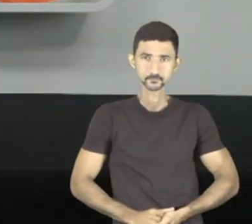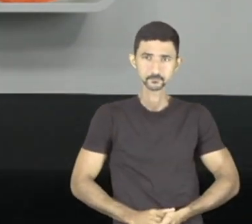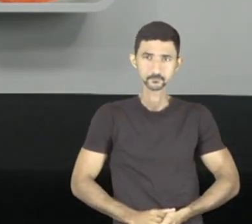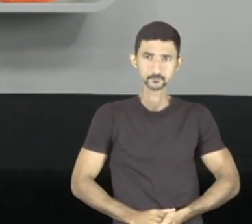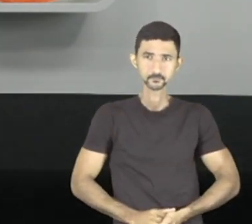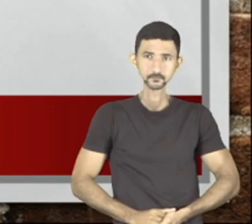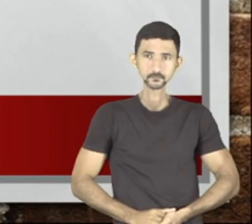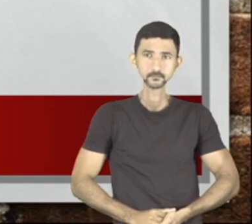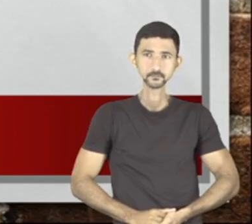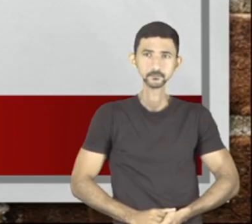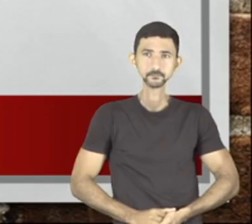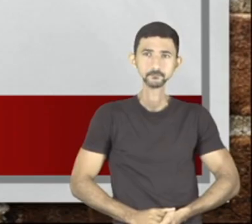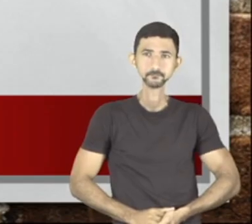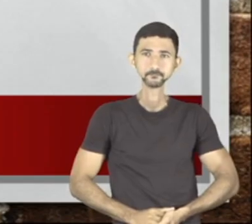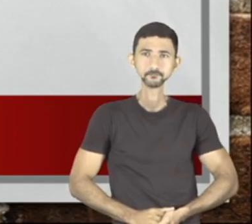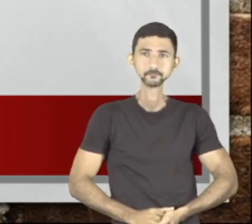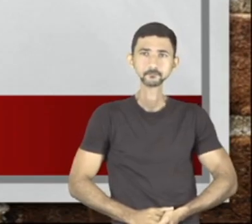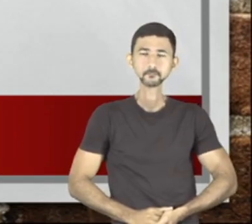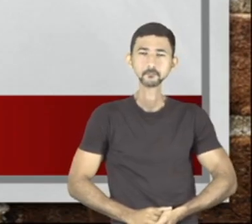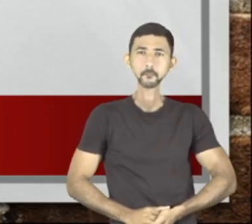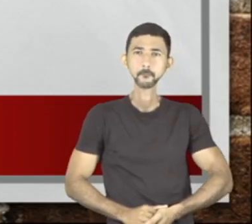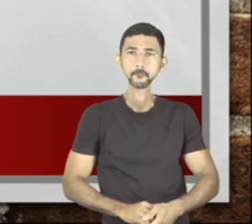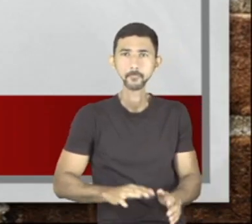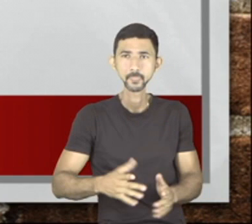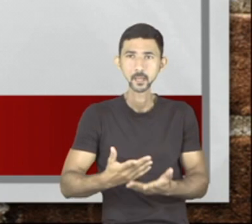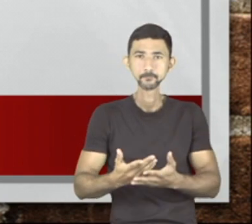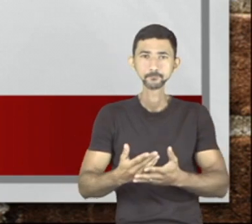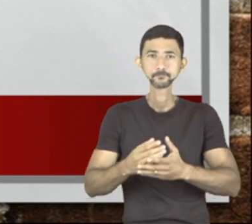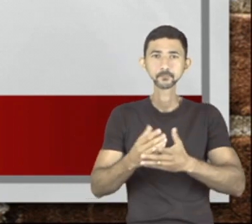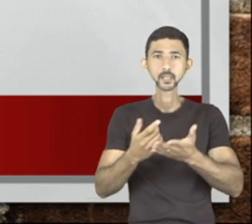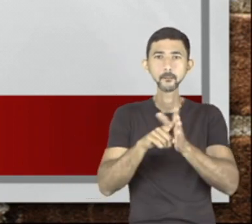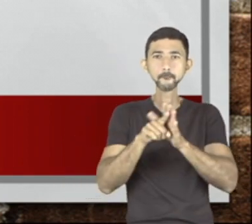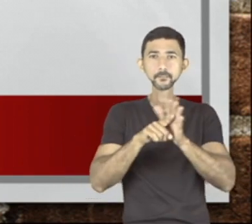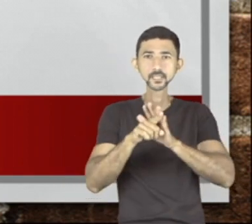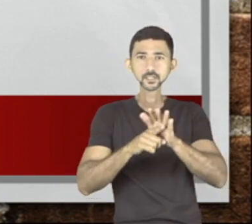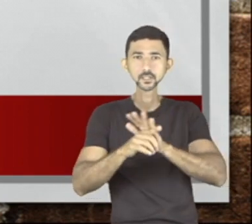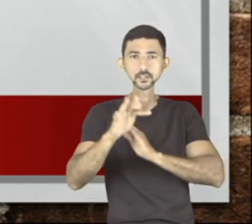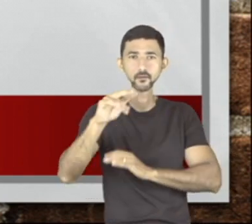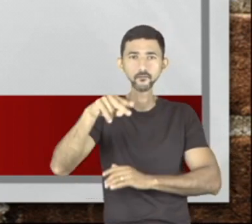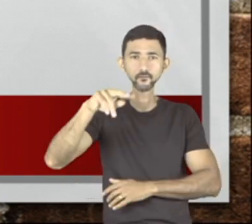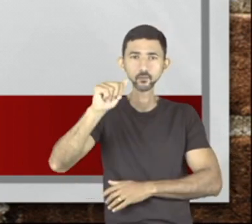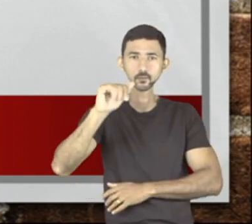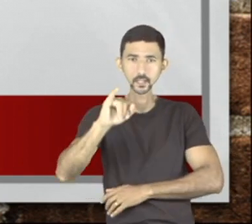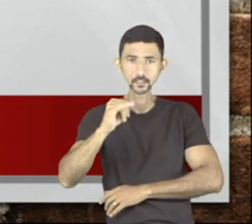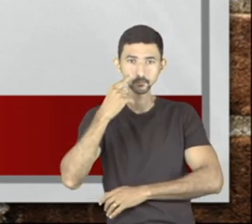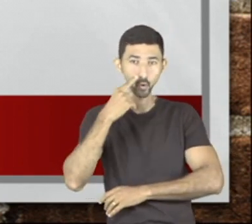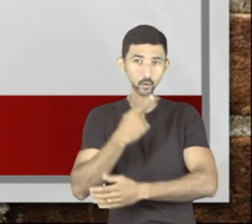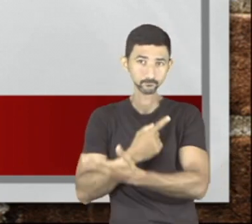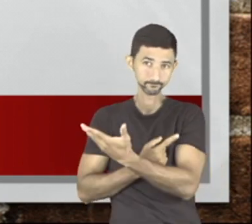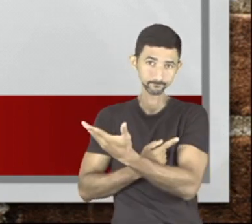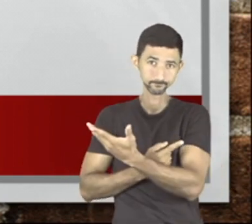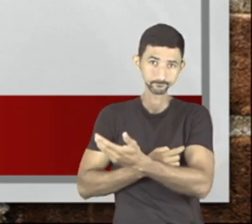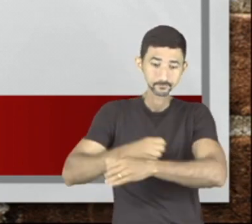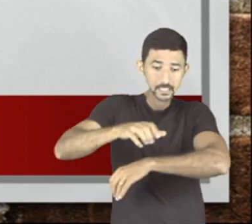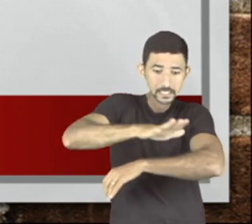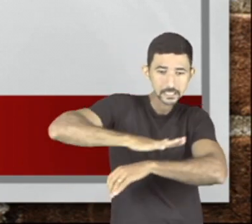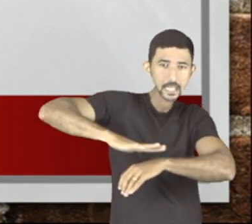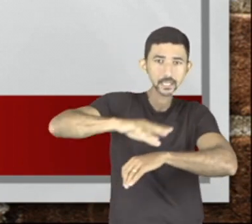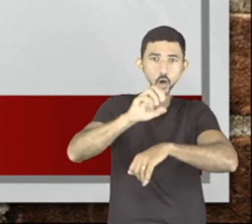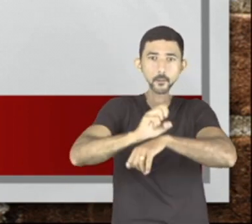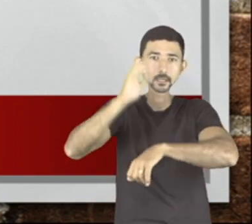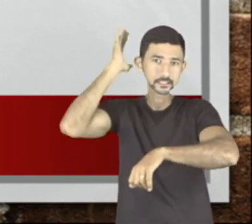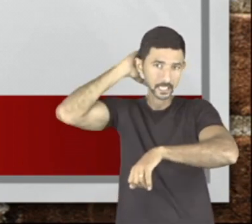Olha só, nós vamos falar agora dos dados da FUNAI, que é a Fundação Nacional do Índio. O território do Pará